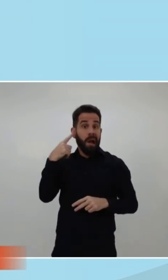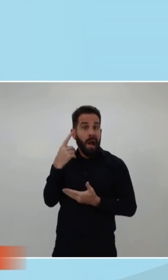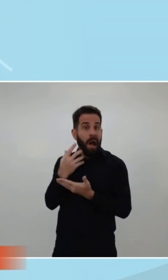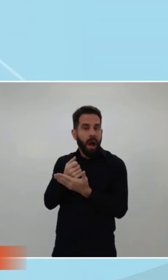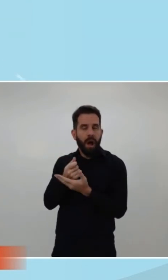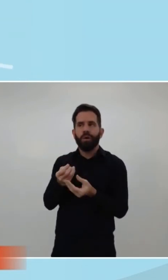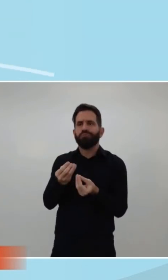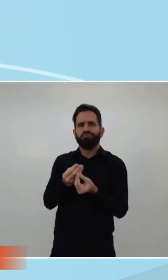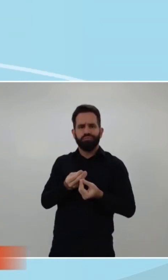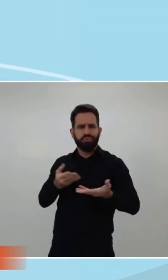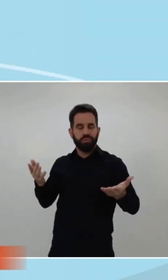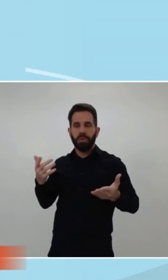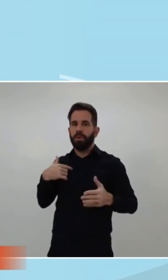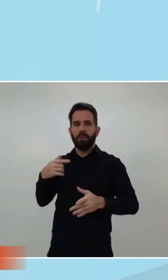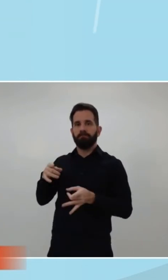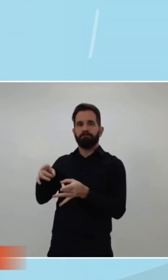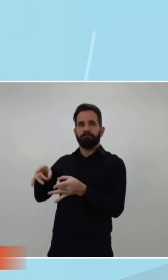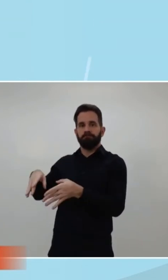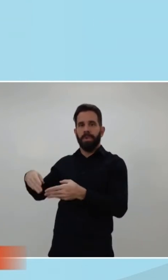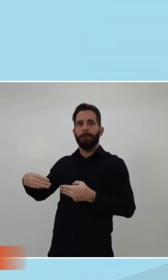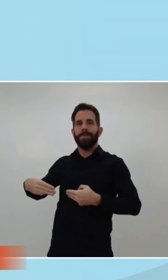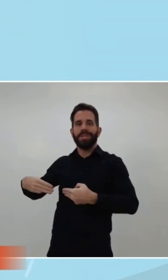comando do Ministério da Educação.